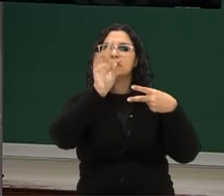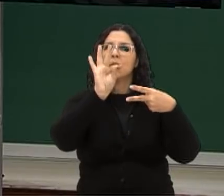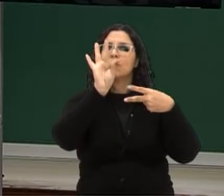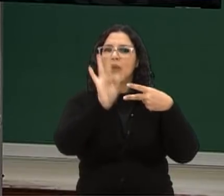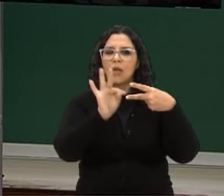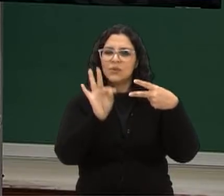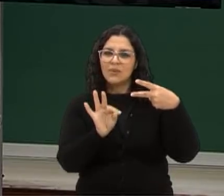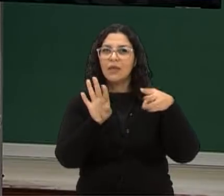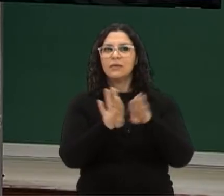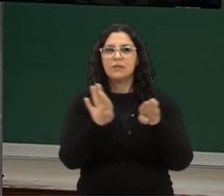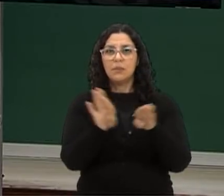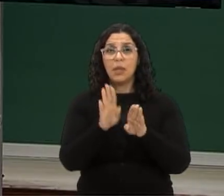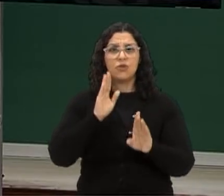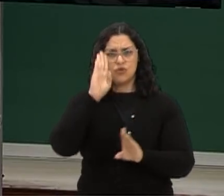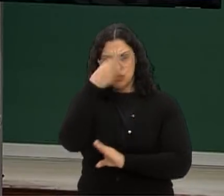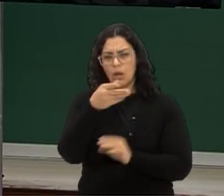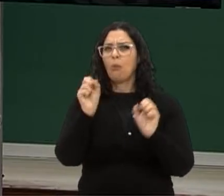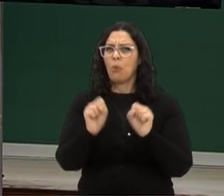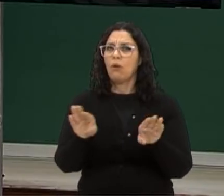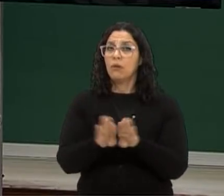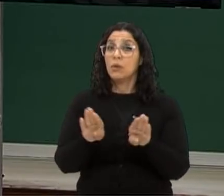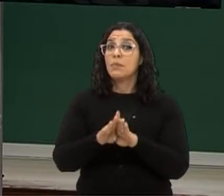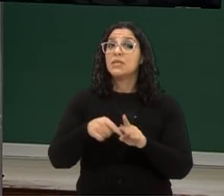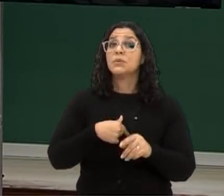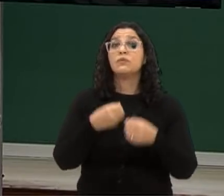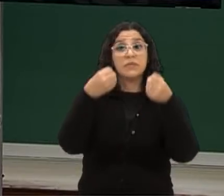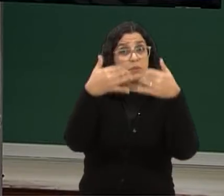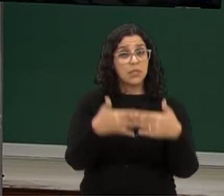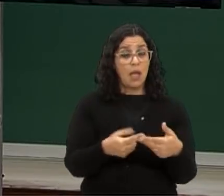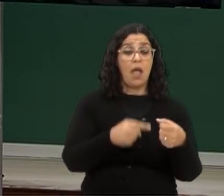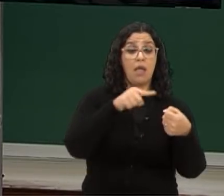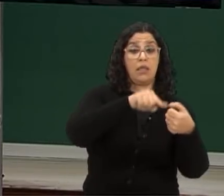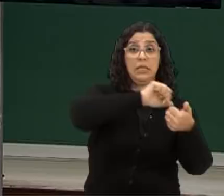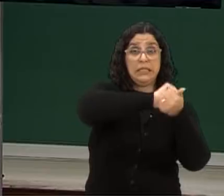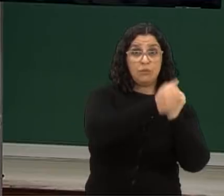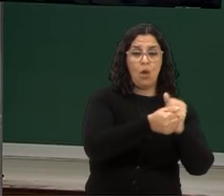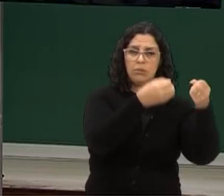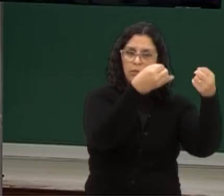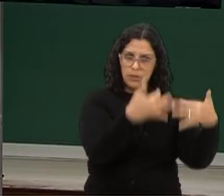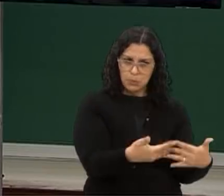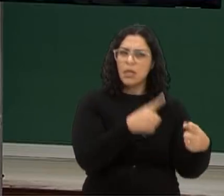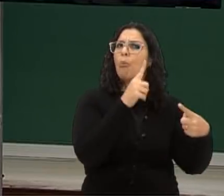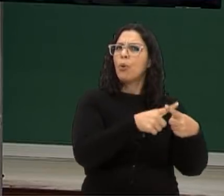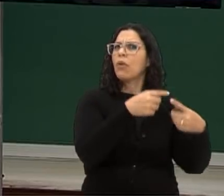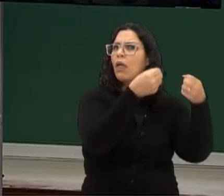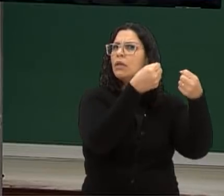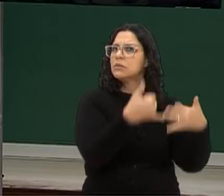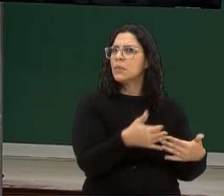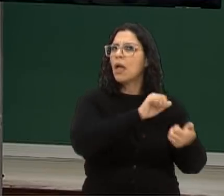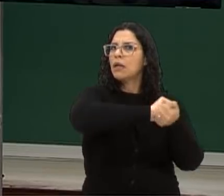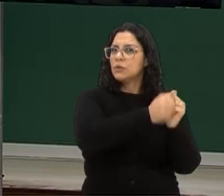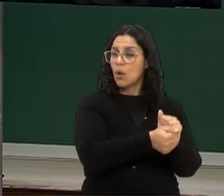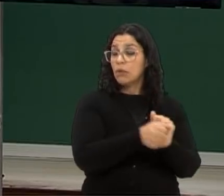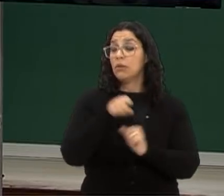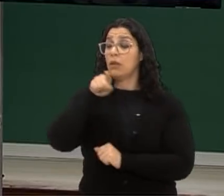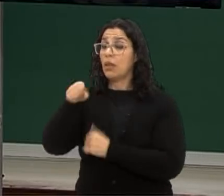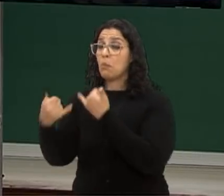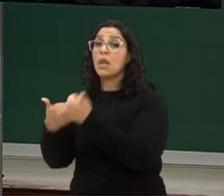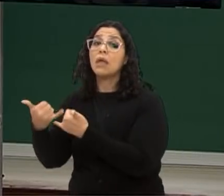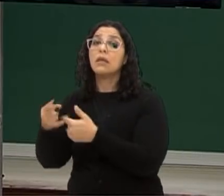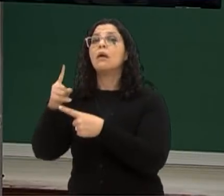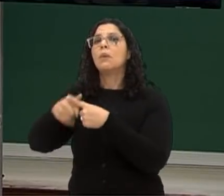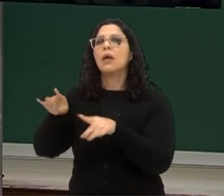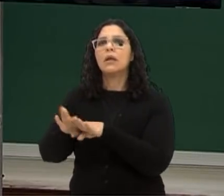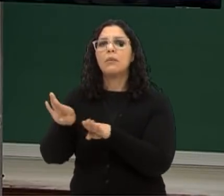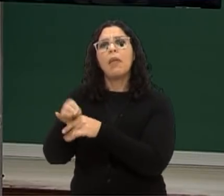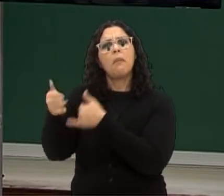redação direto, mas eu preciso que você coloque ali quando ele é um esporte, por que o xadrez é um esporte e quando ele pode ser praticado como